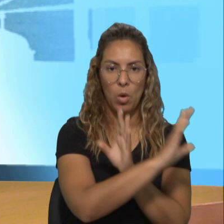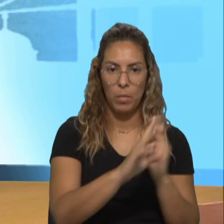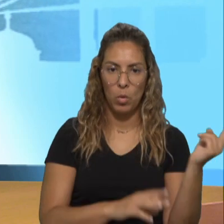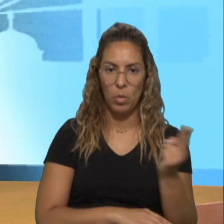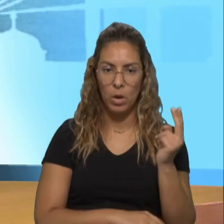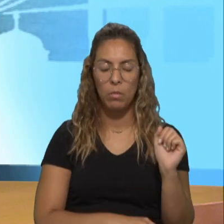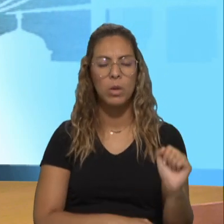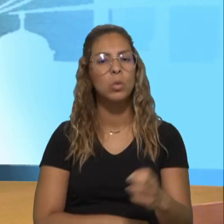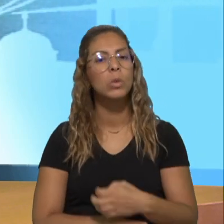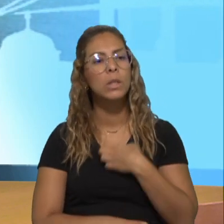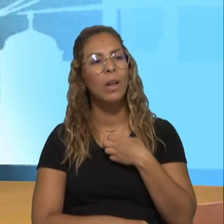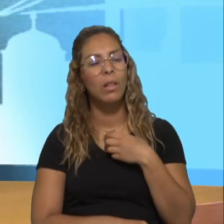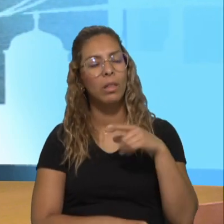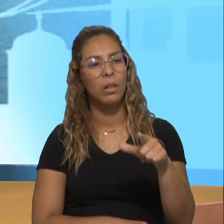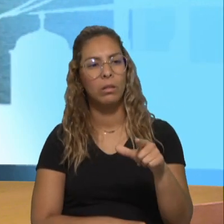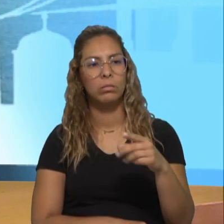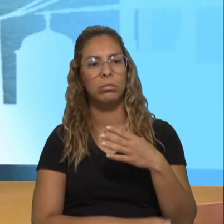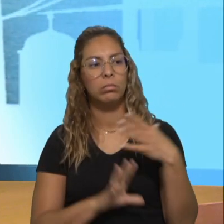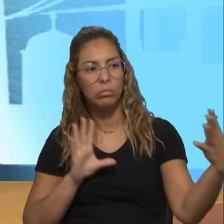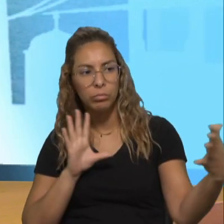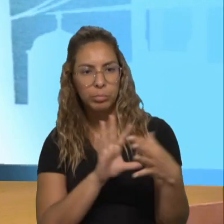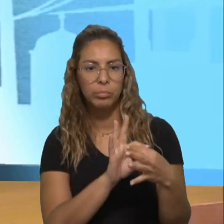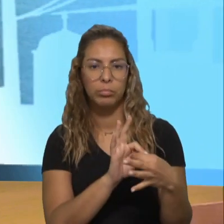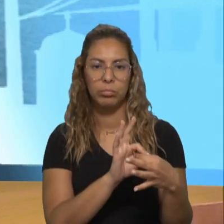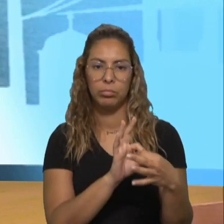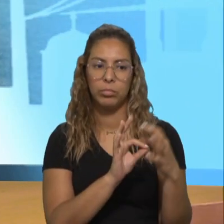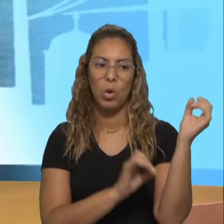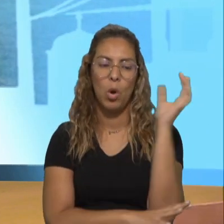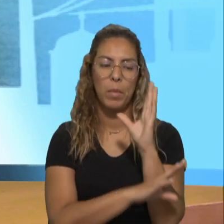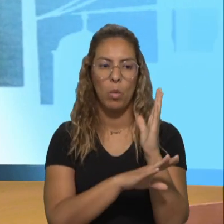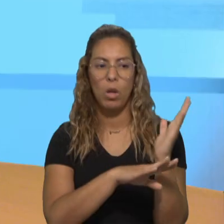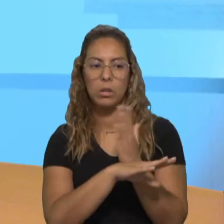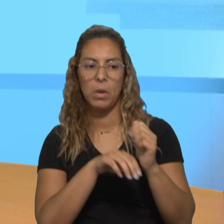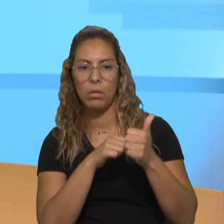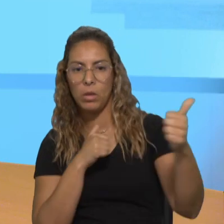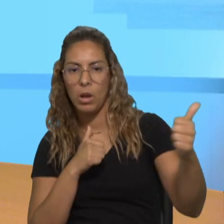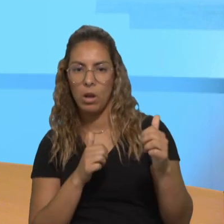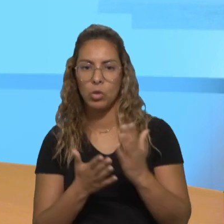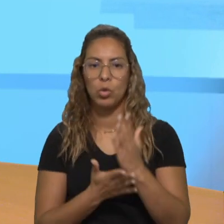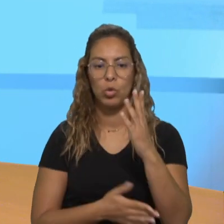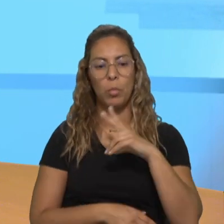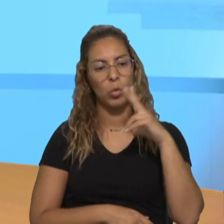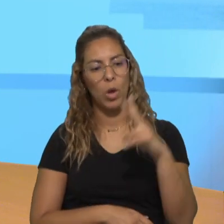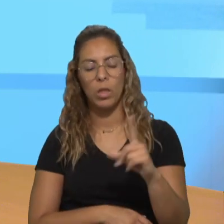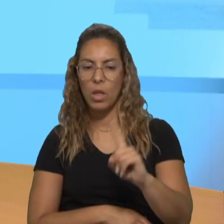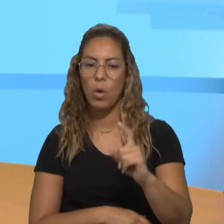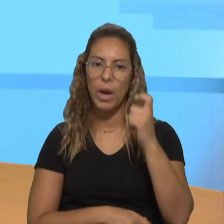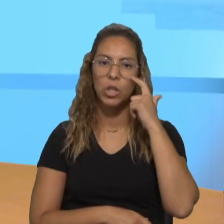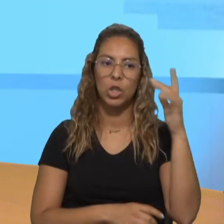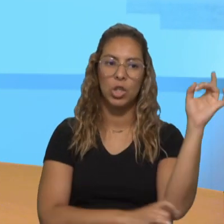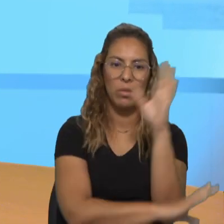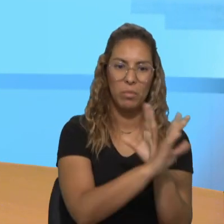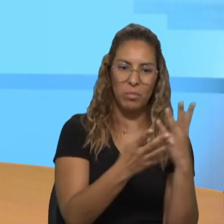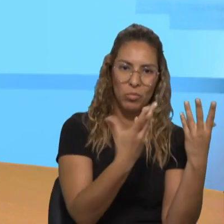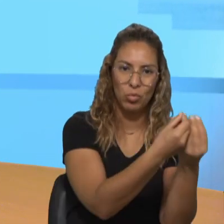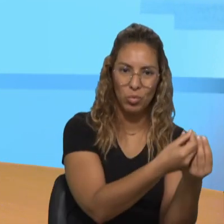assim um duplo sentido de pertença? Esta geração já não é só cidadã portuguesa, é também cidadã do